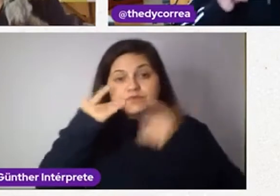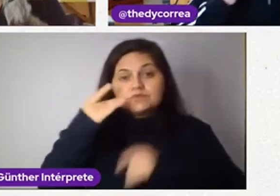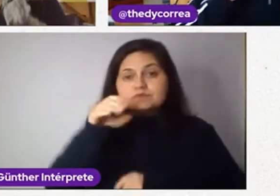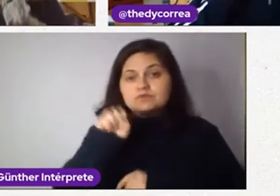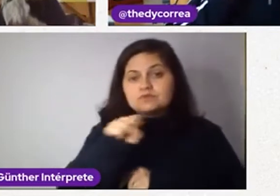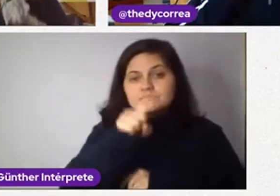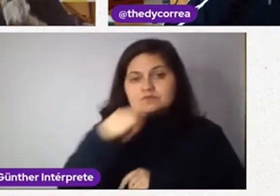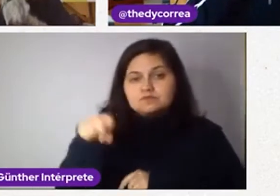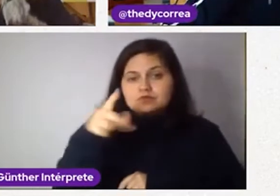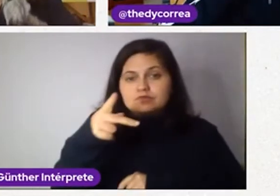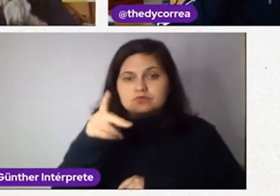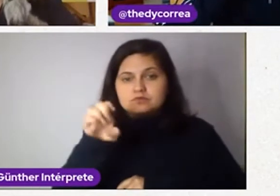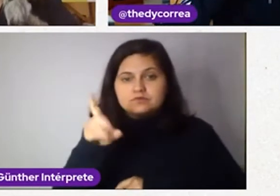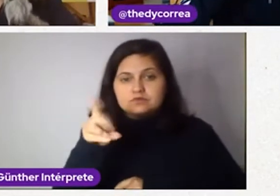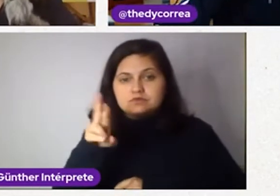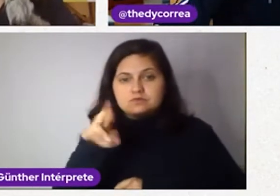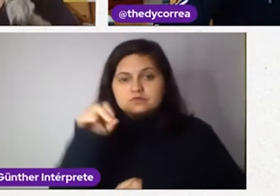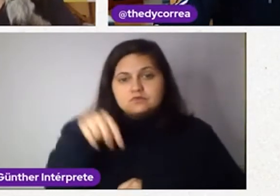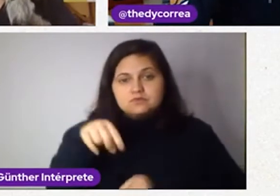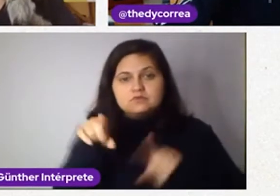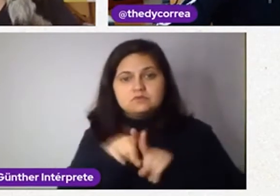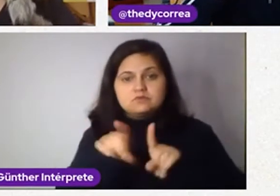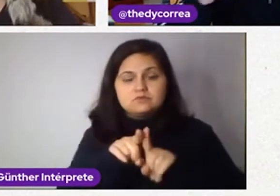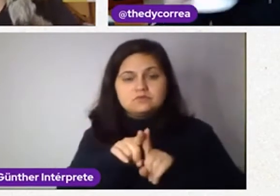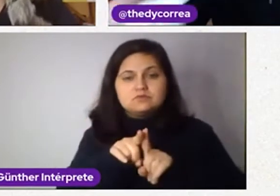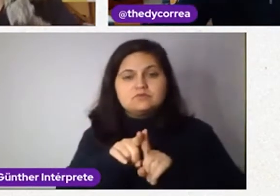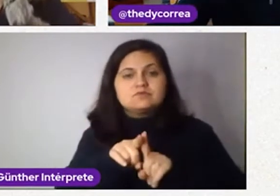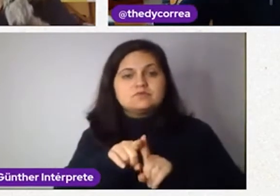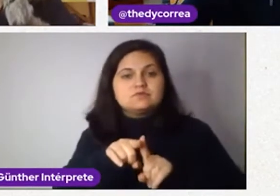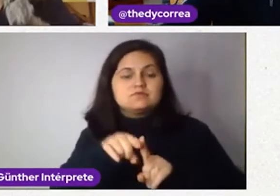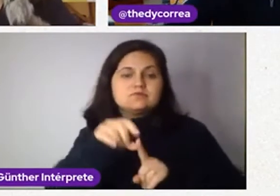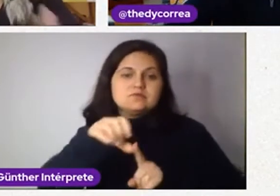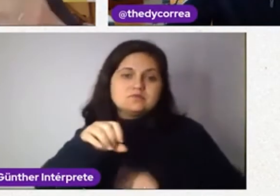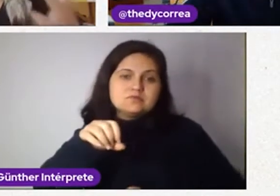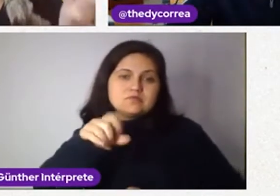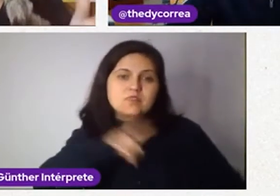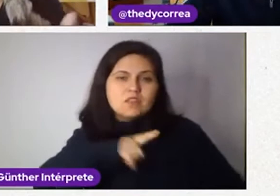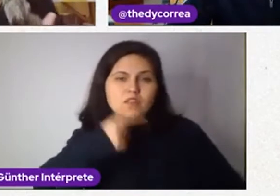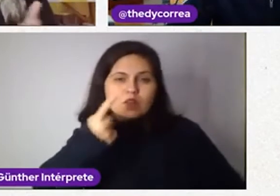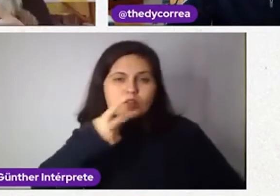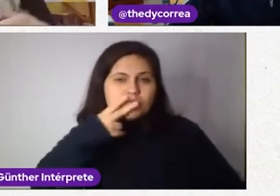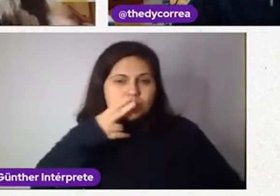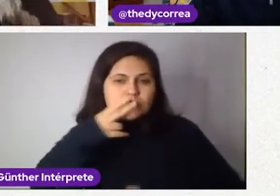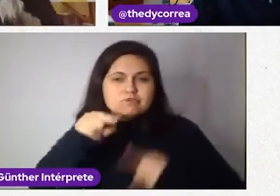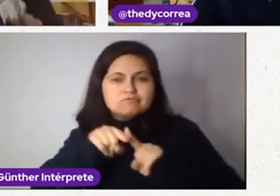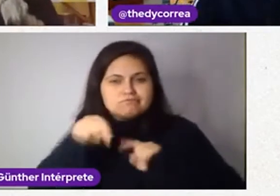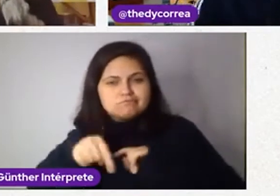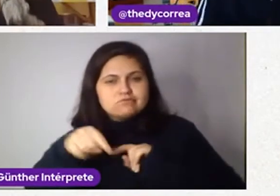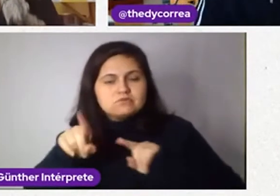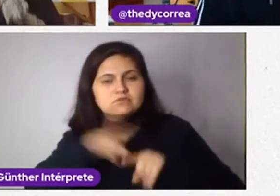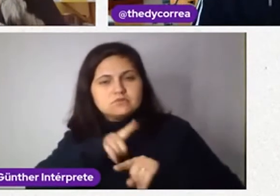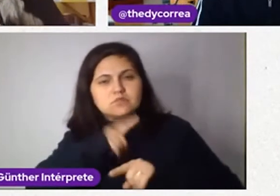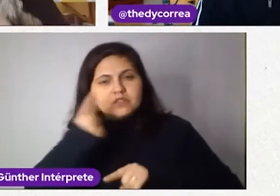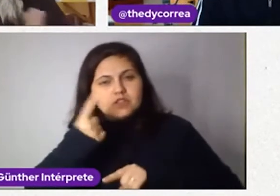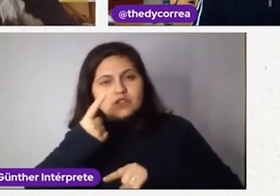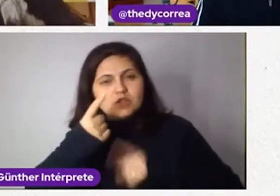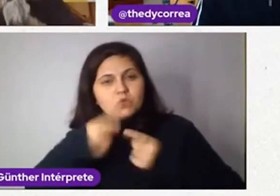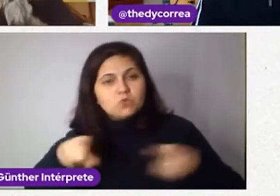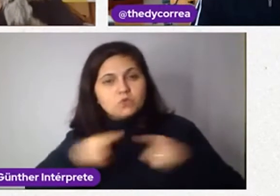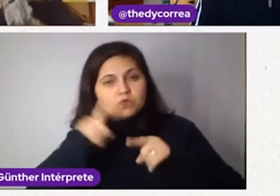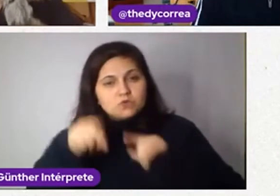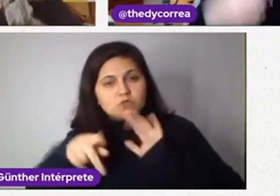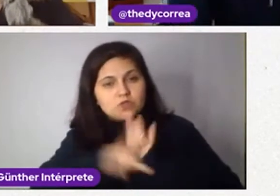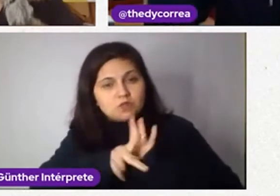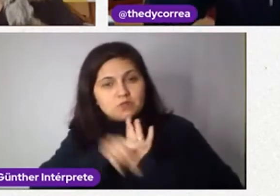claro que aqui em Santa Cruz várias vezes. Inclusive, né, tem um dos músicos da banda, o Veco Marques, que é